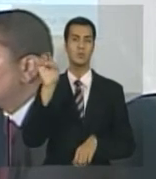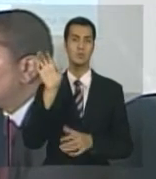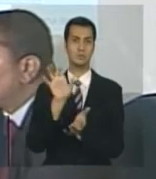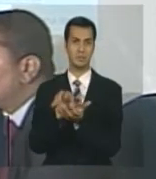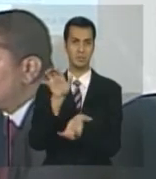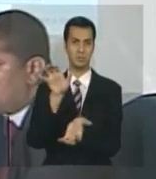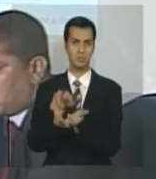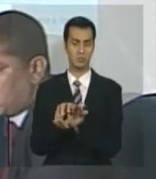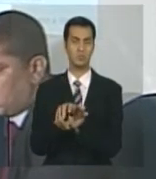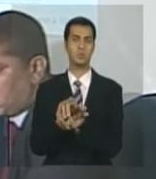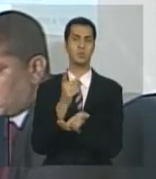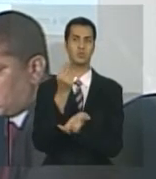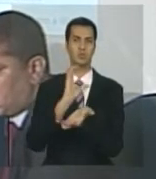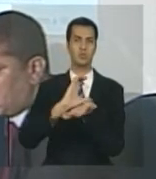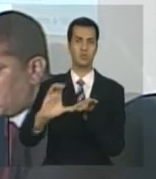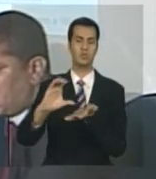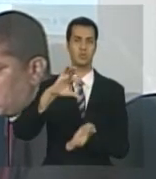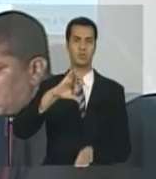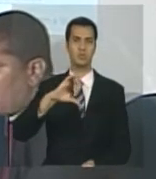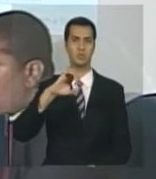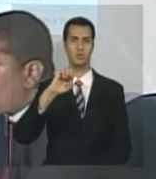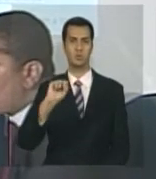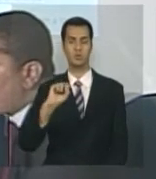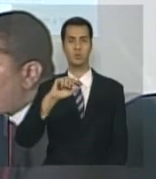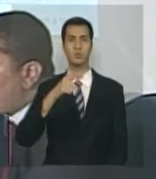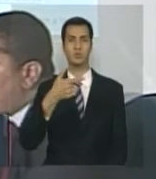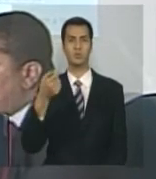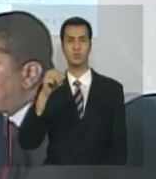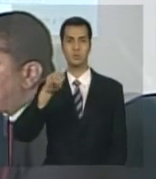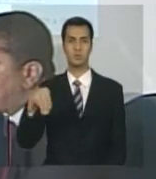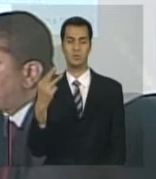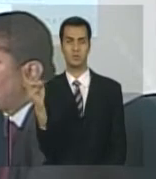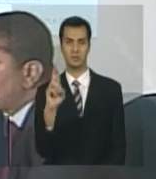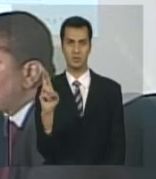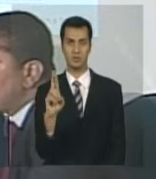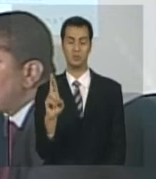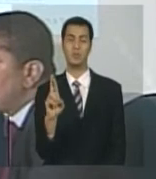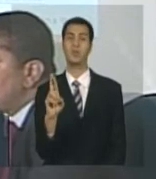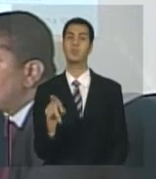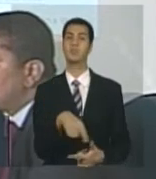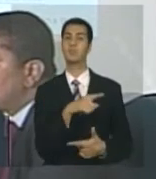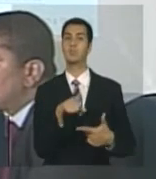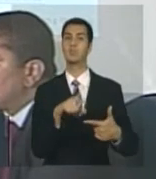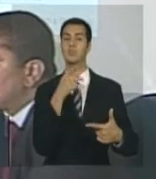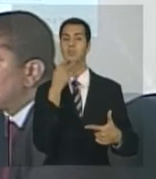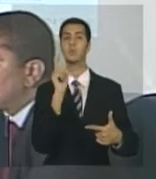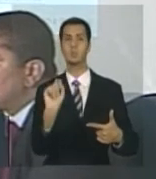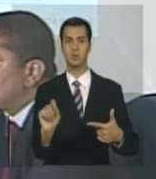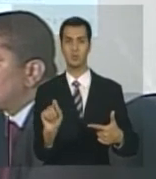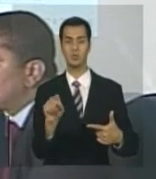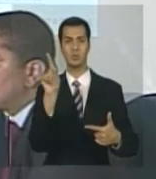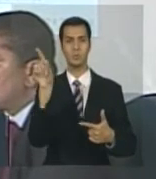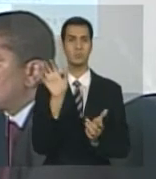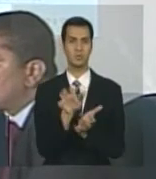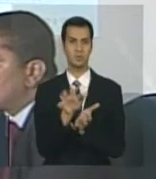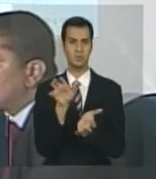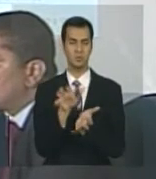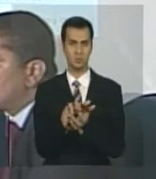de 220 milhões de reais. A outra coisa é dizer que Pernambuco estava com os projetos